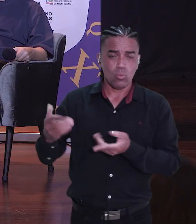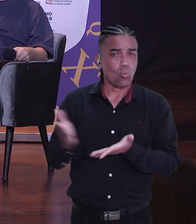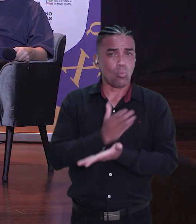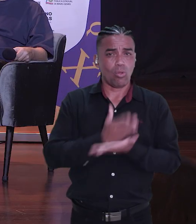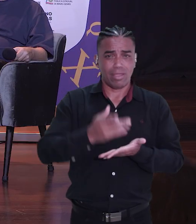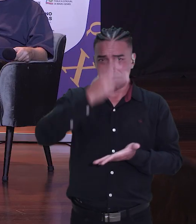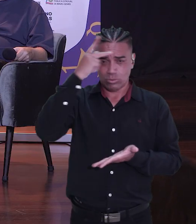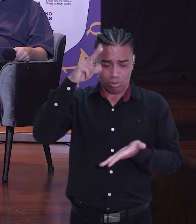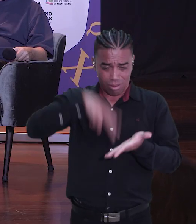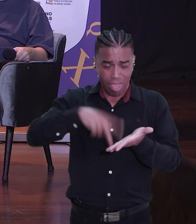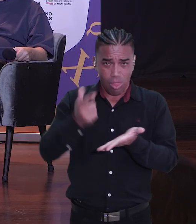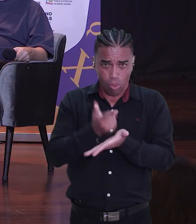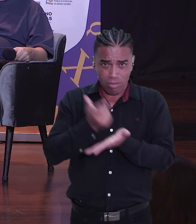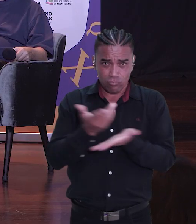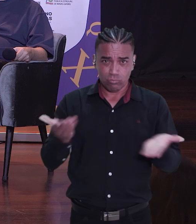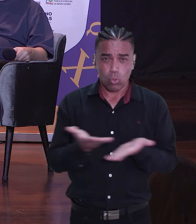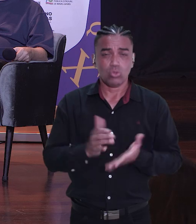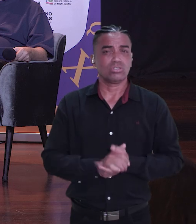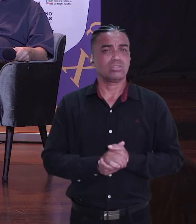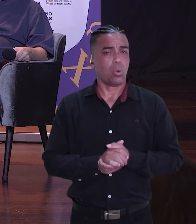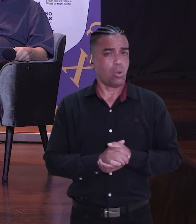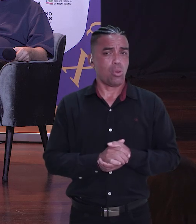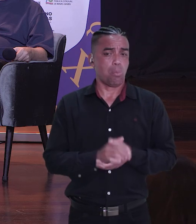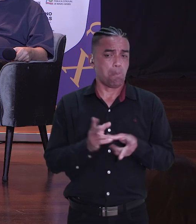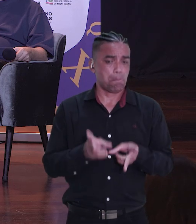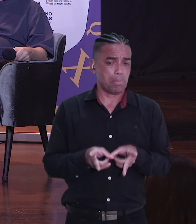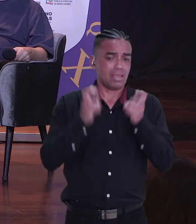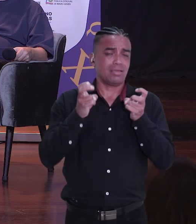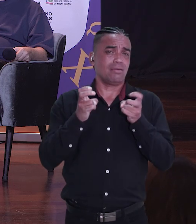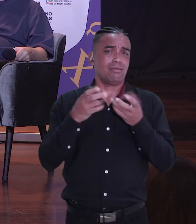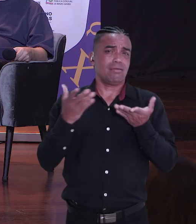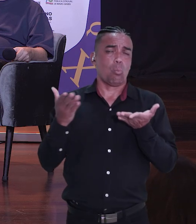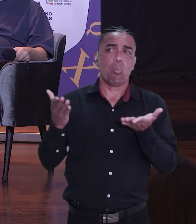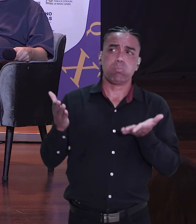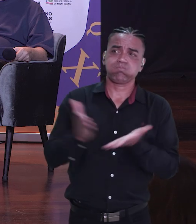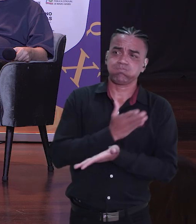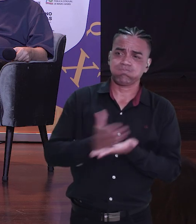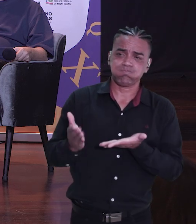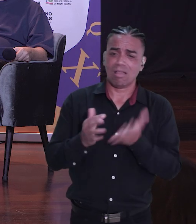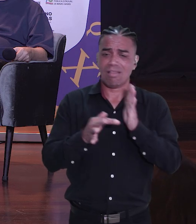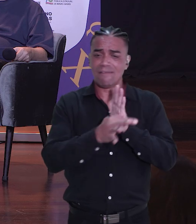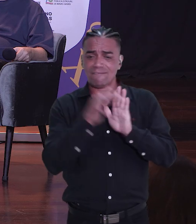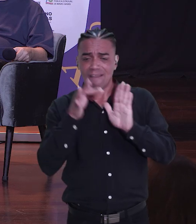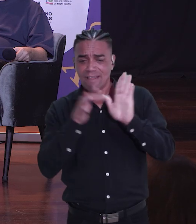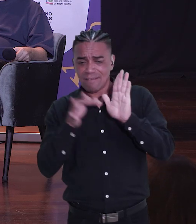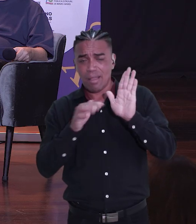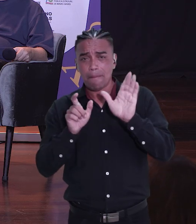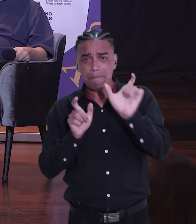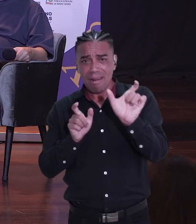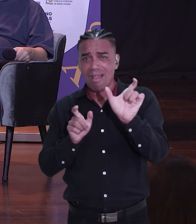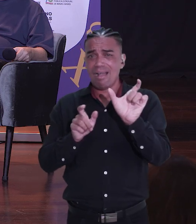desafio qualquer pessoa que leia esse livro hoje e que note, perceba em qualquer, na mais mínima